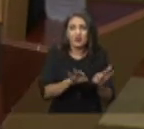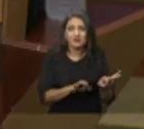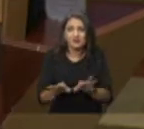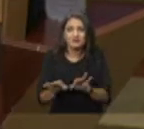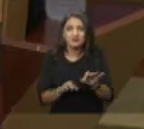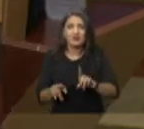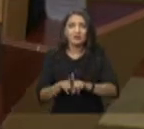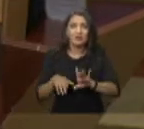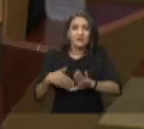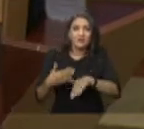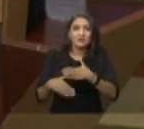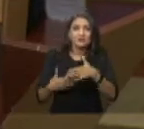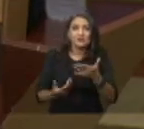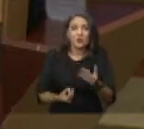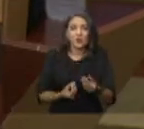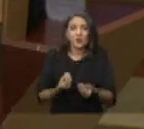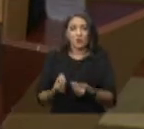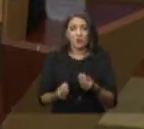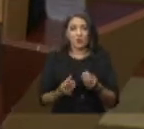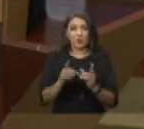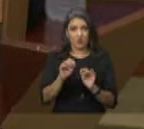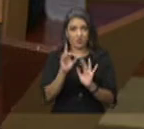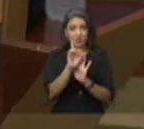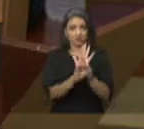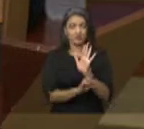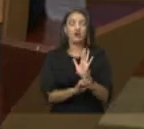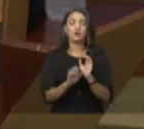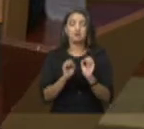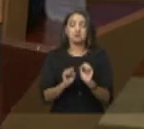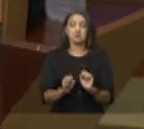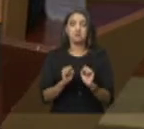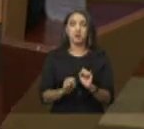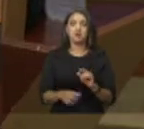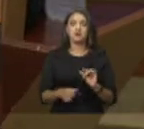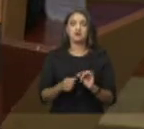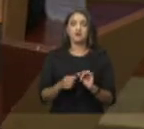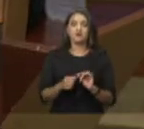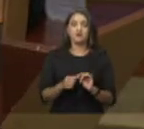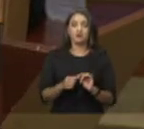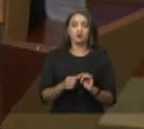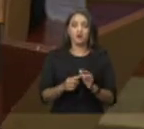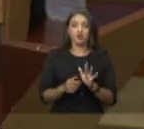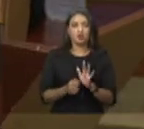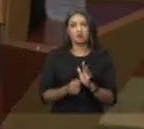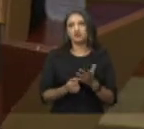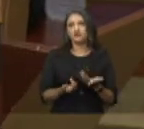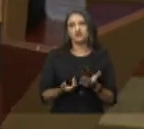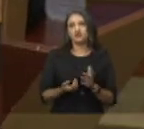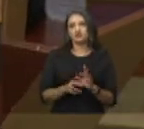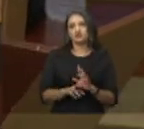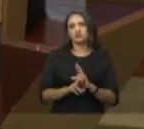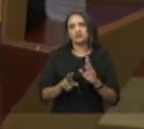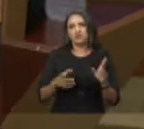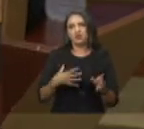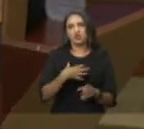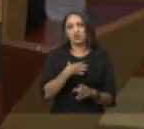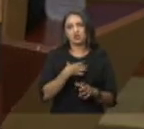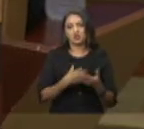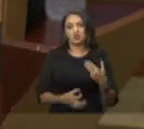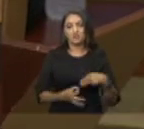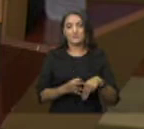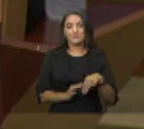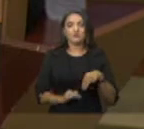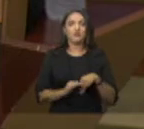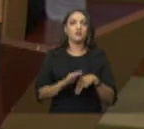procedimento de que esse direito pode ser exercido é de diversas maneiras nisso Alexandre